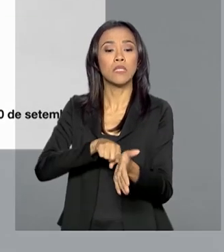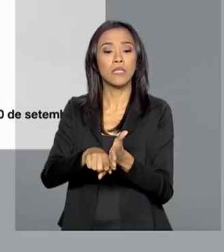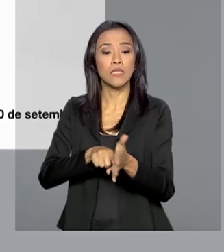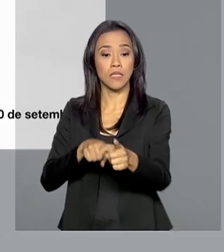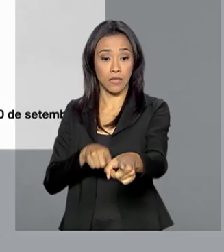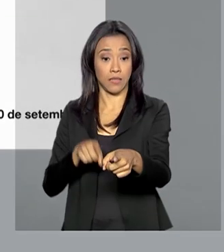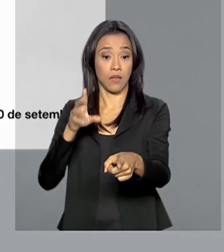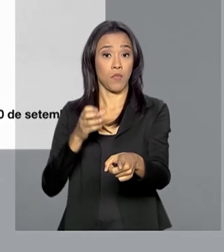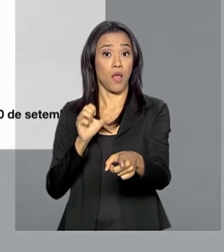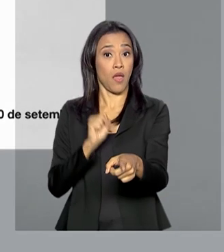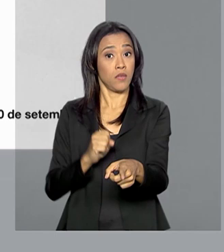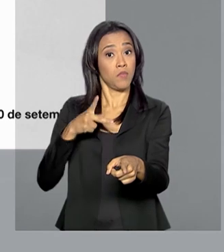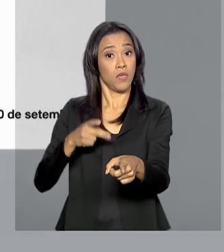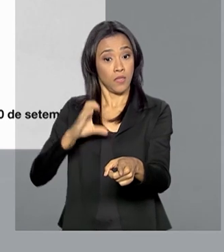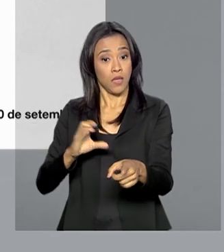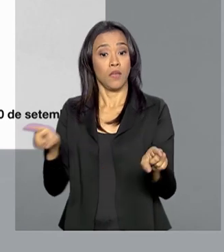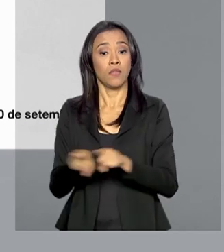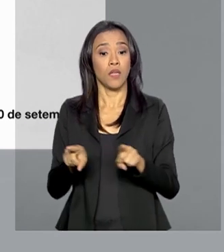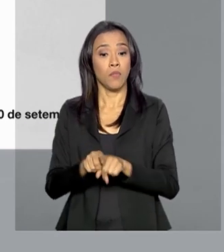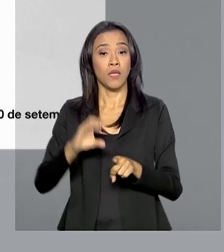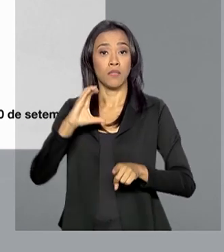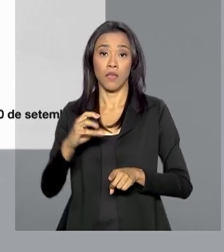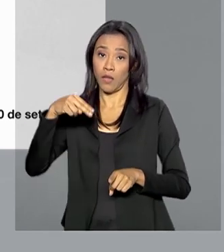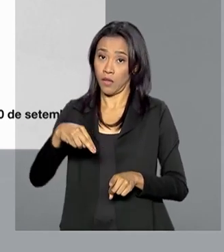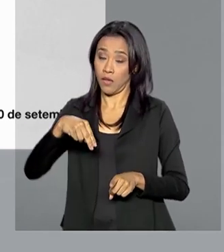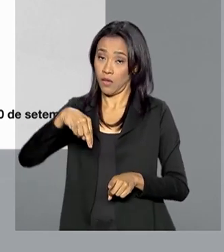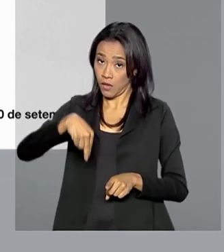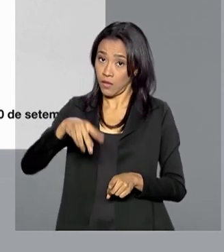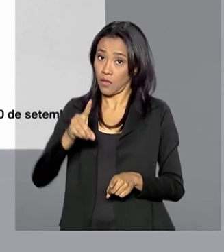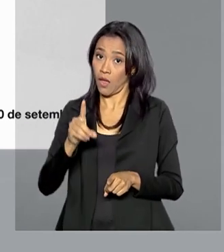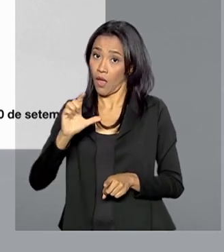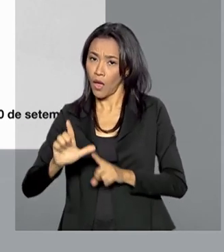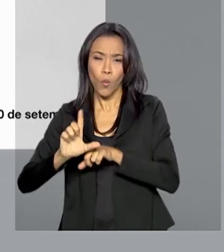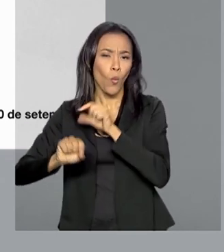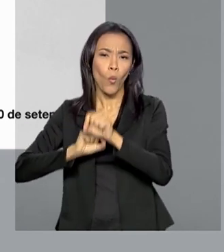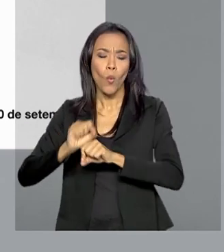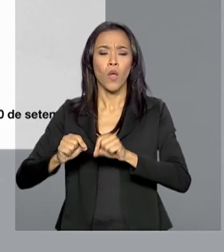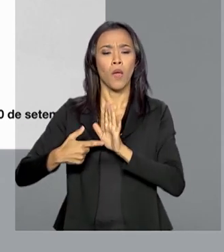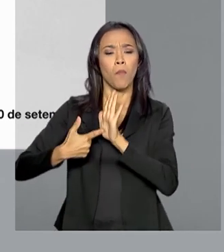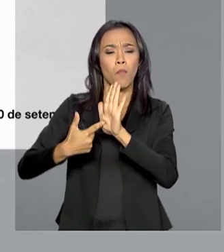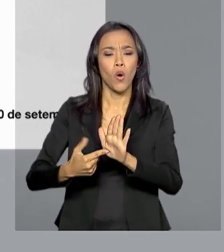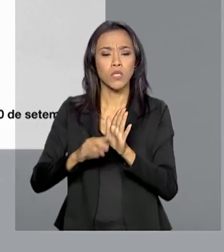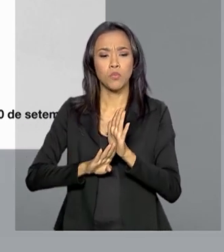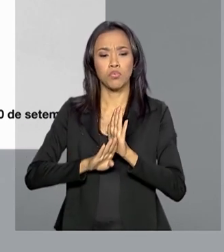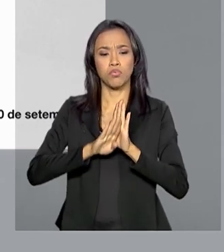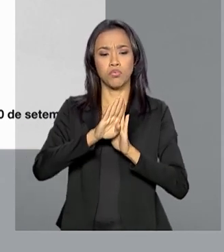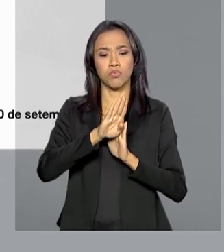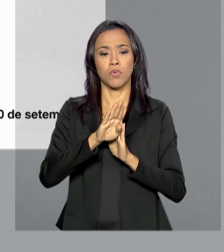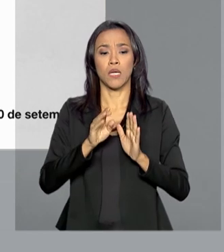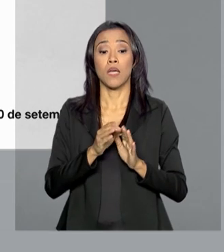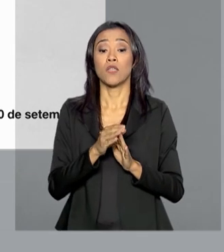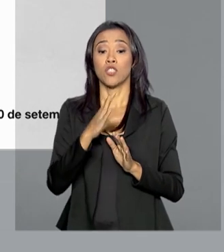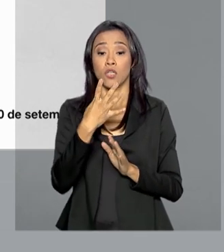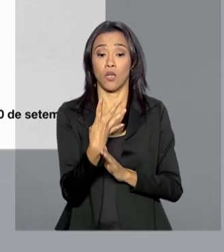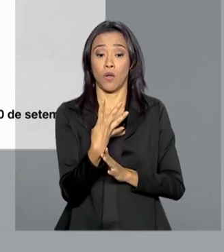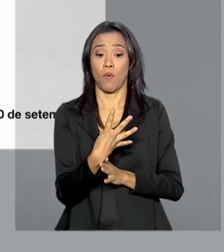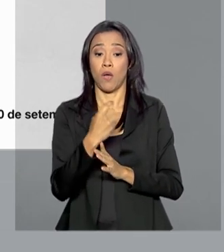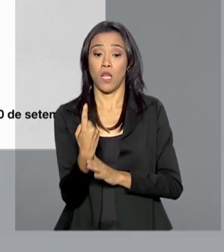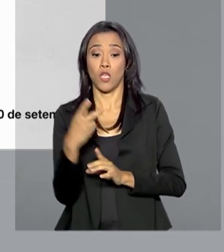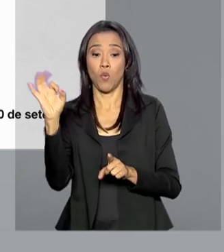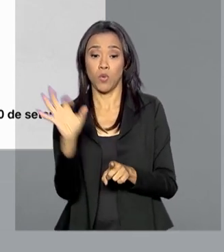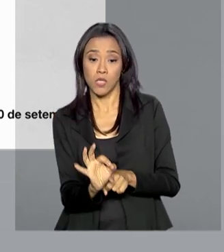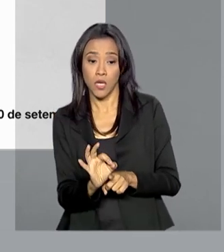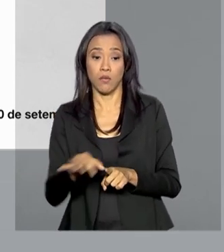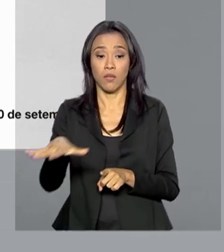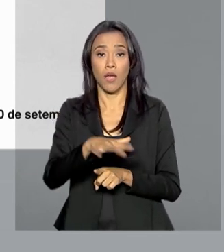SPC Brasil e a Confederação Nacional de Dirigentes Logistas, que mostra um crescimento de 41% na intenção de micro